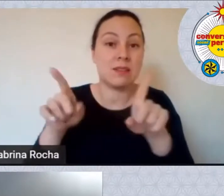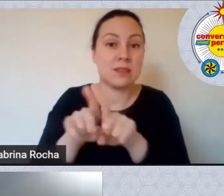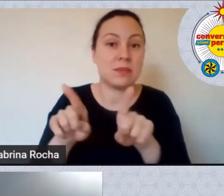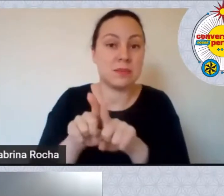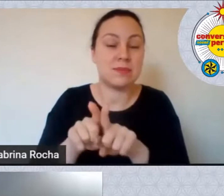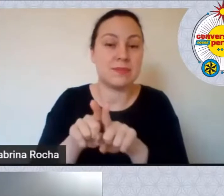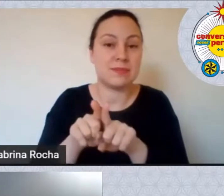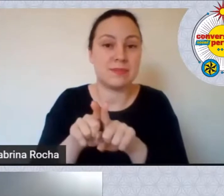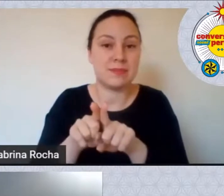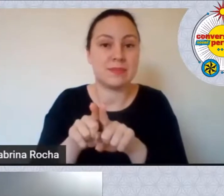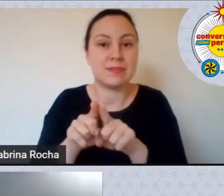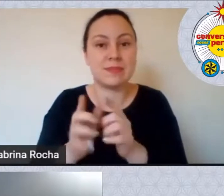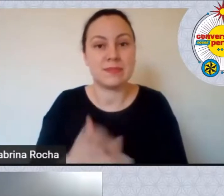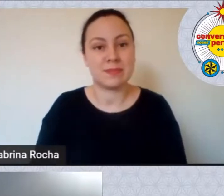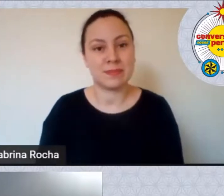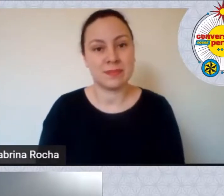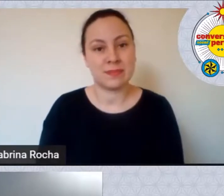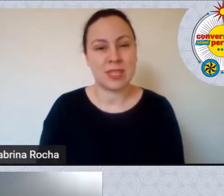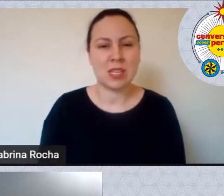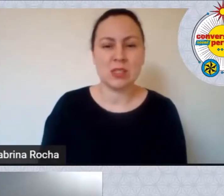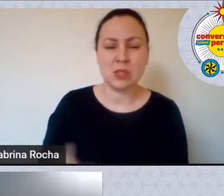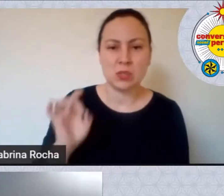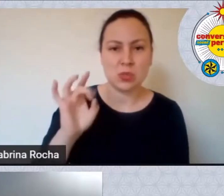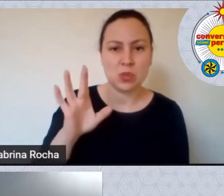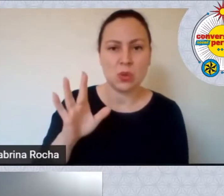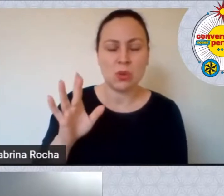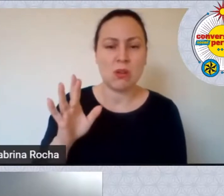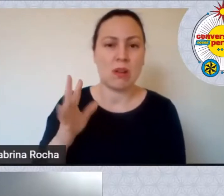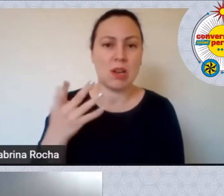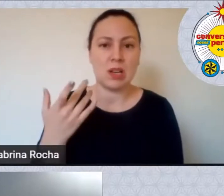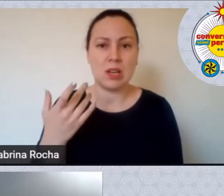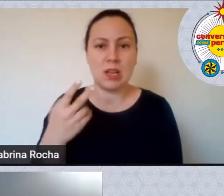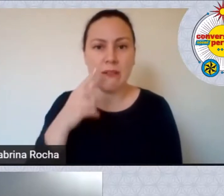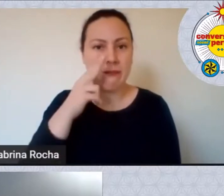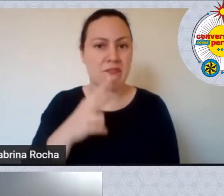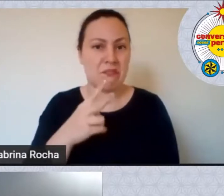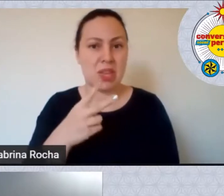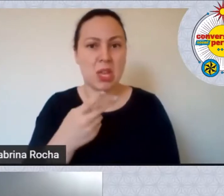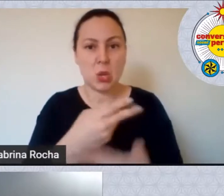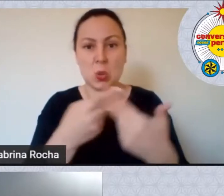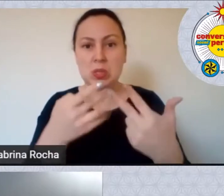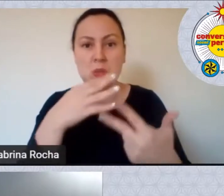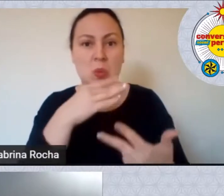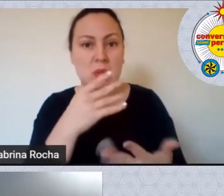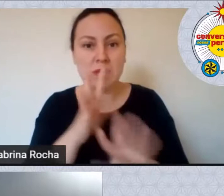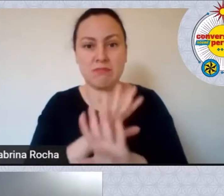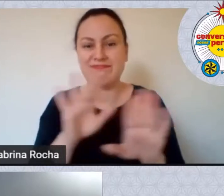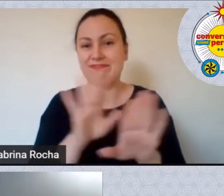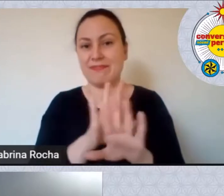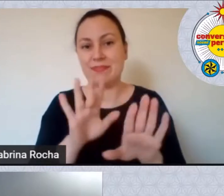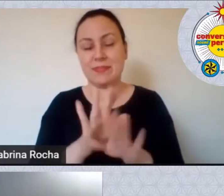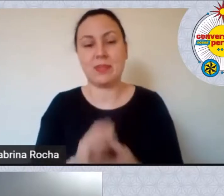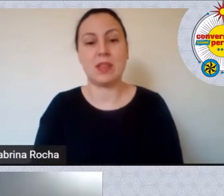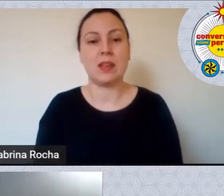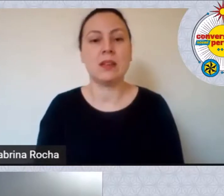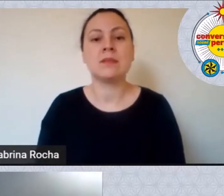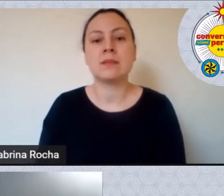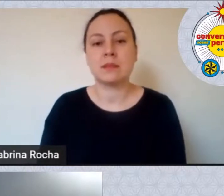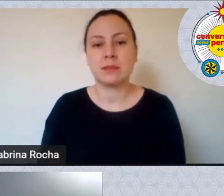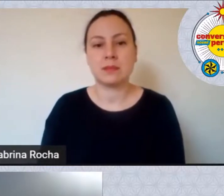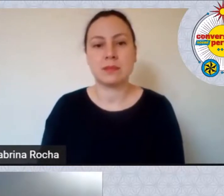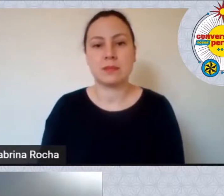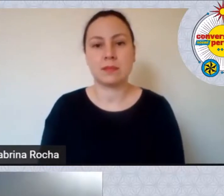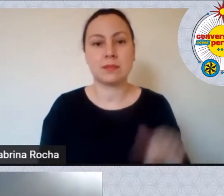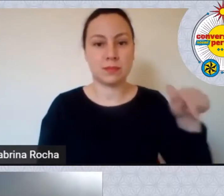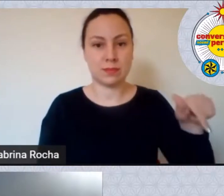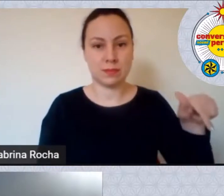de possibilidades catastróficas, né? Sim, perfeita a leitura, porque temos essa ambiguidade em